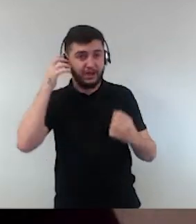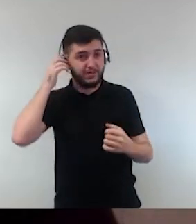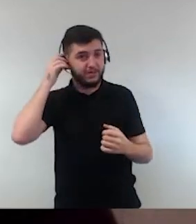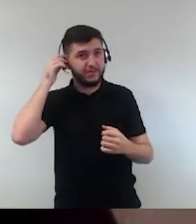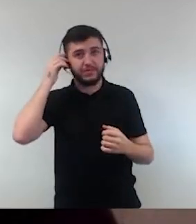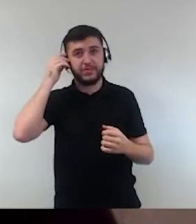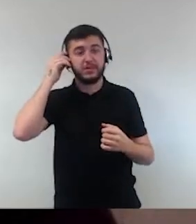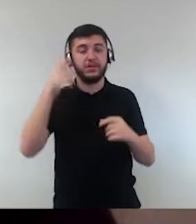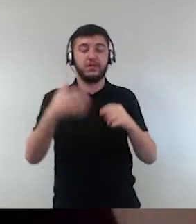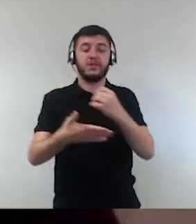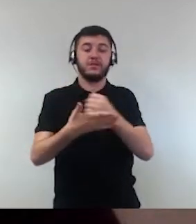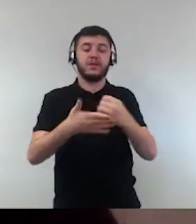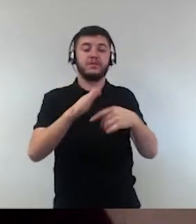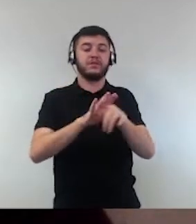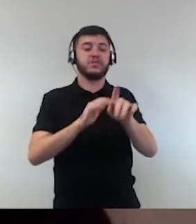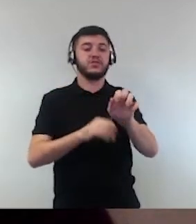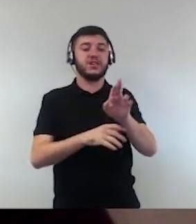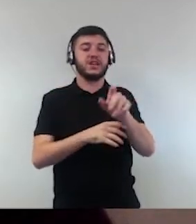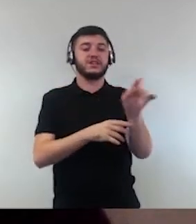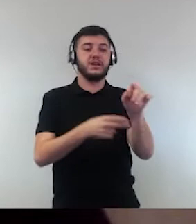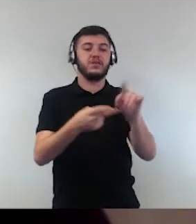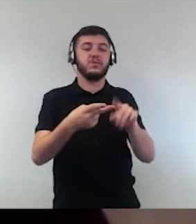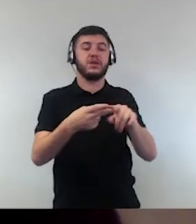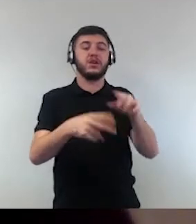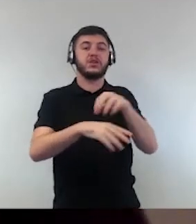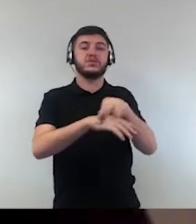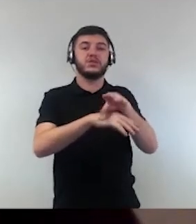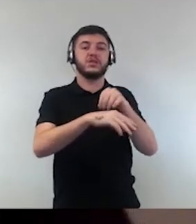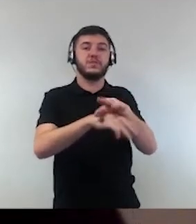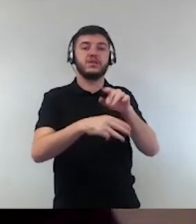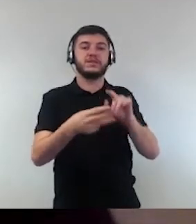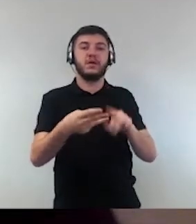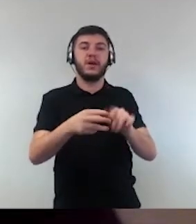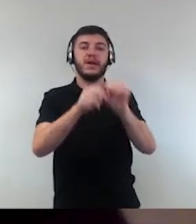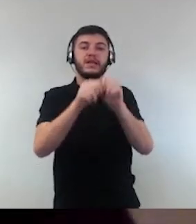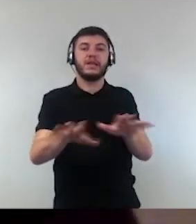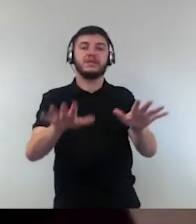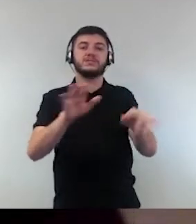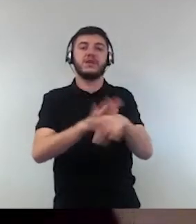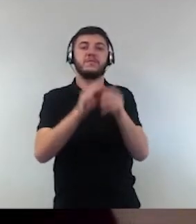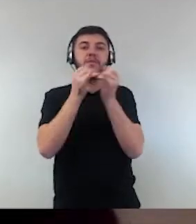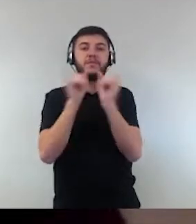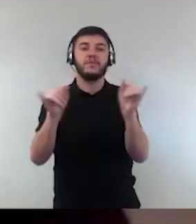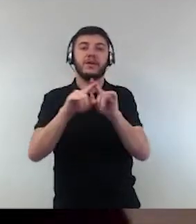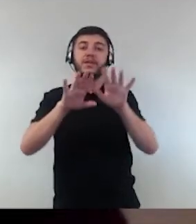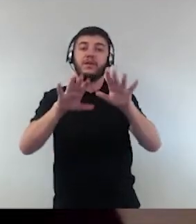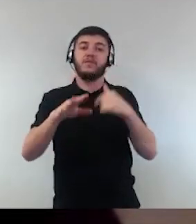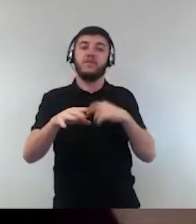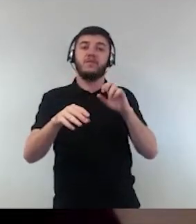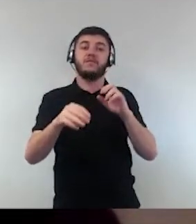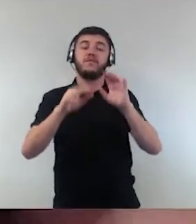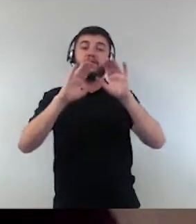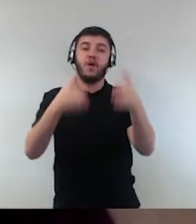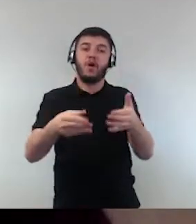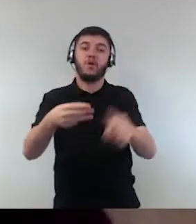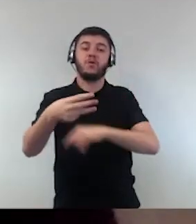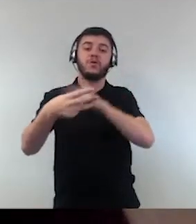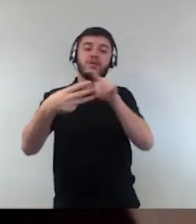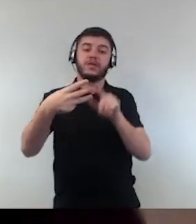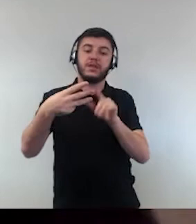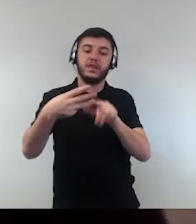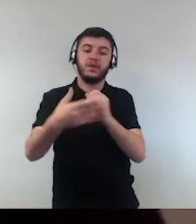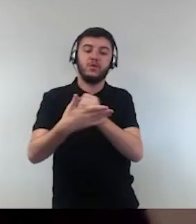de geração, de distribuição e de transmissão de energia. Eu vou me focar nos contratos de distribuição de energia, até porque a gente não